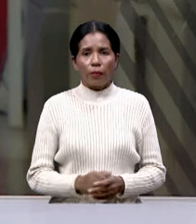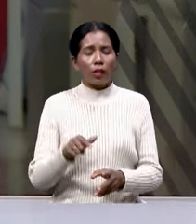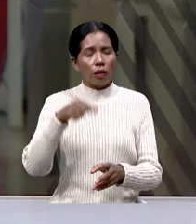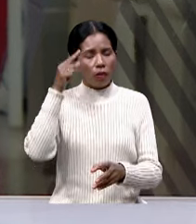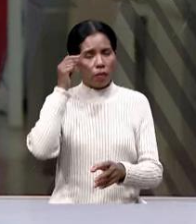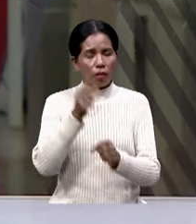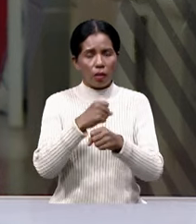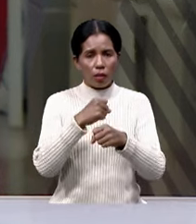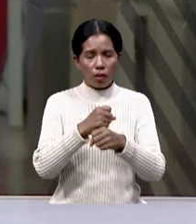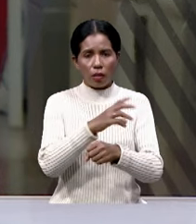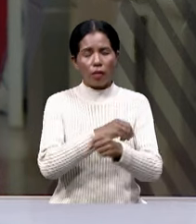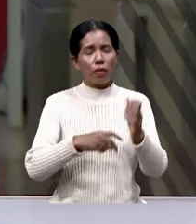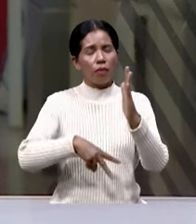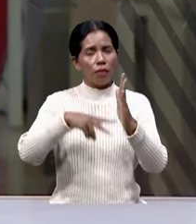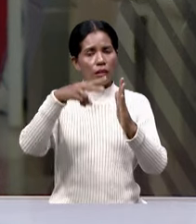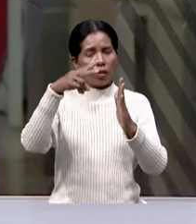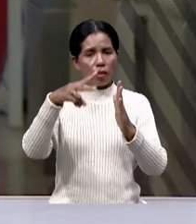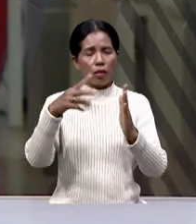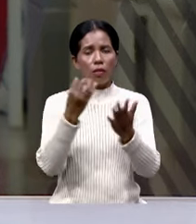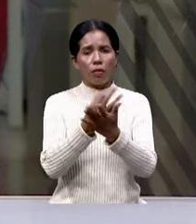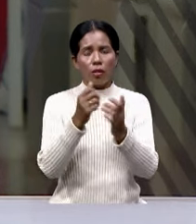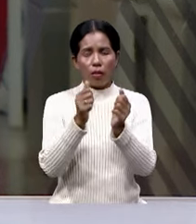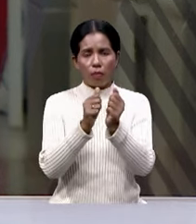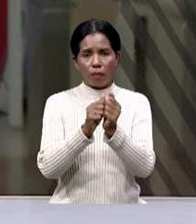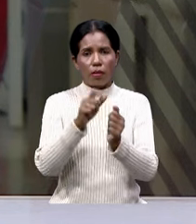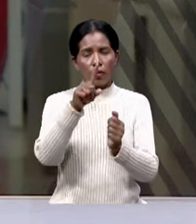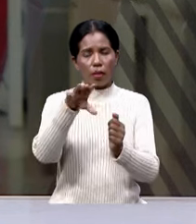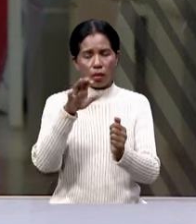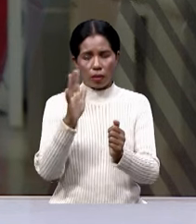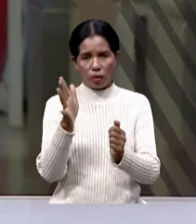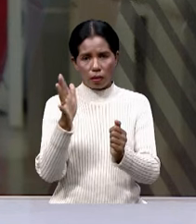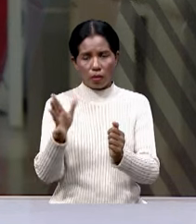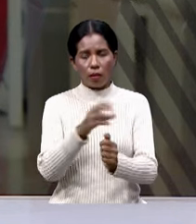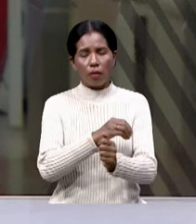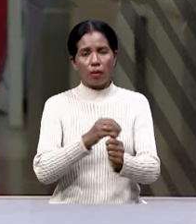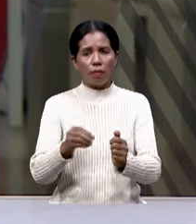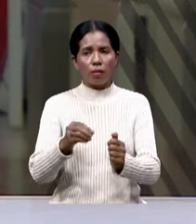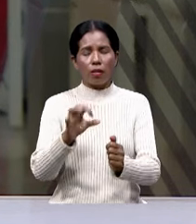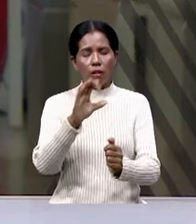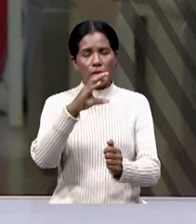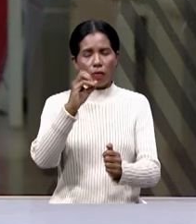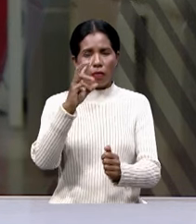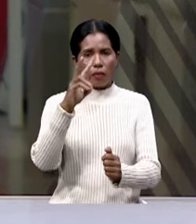Governo Haldo Nativo, o valor dólar americano, riu natus Ida Lima Nulo, ba funda Salmica Cabral, do Cabo Verde.